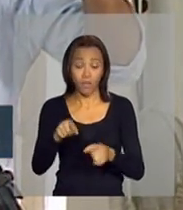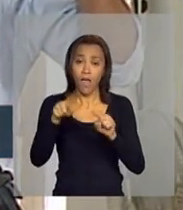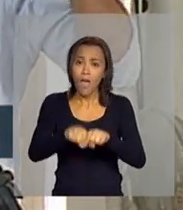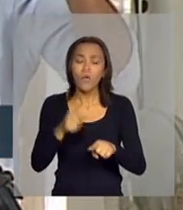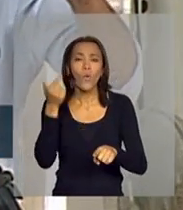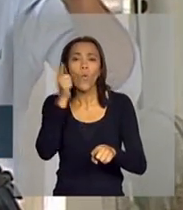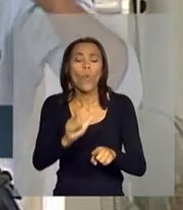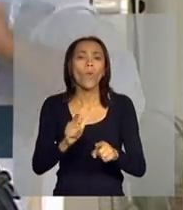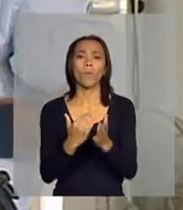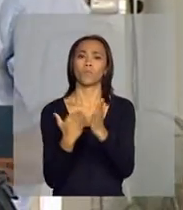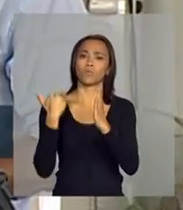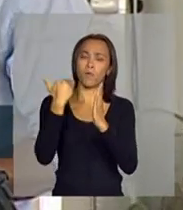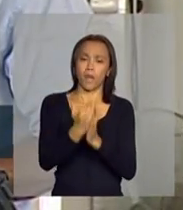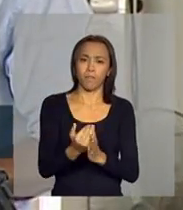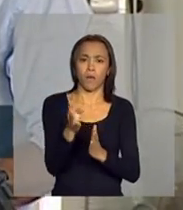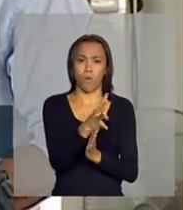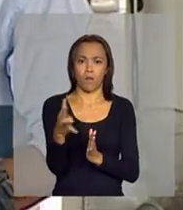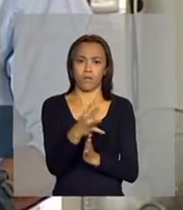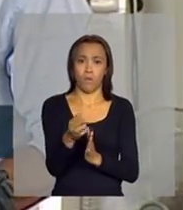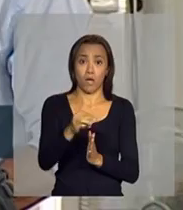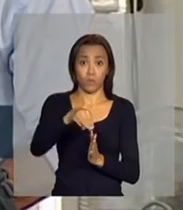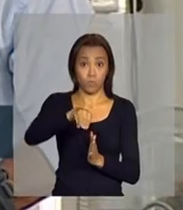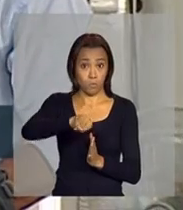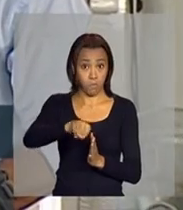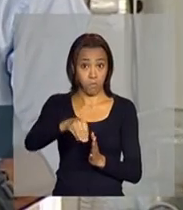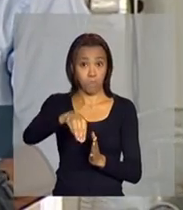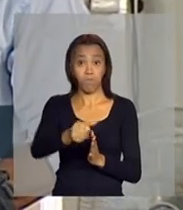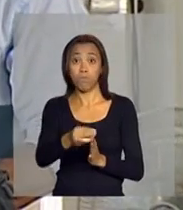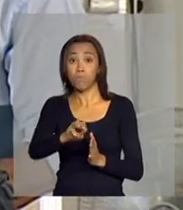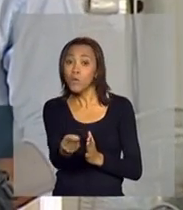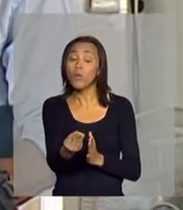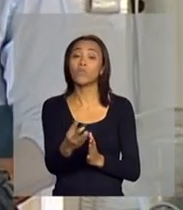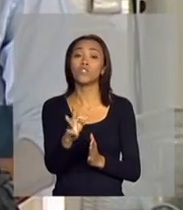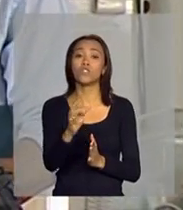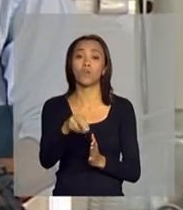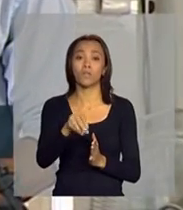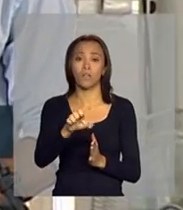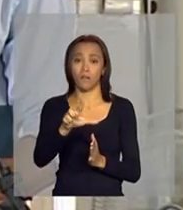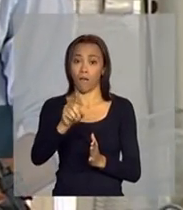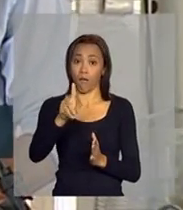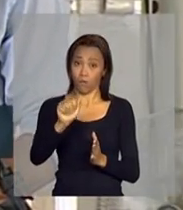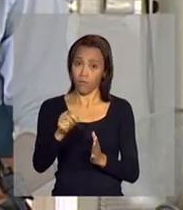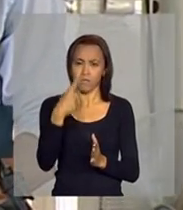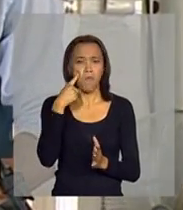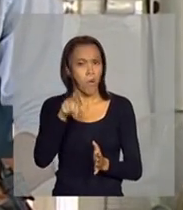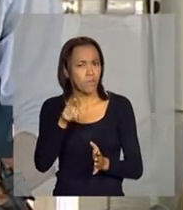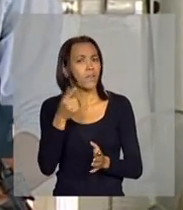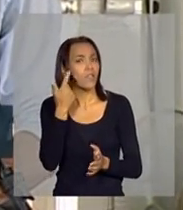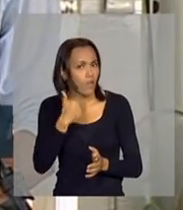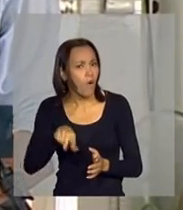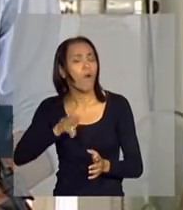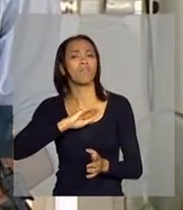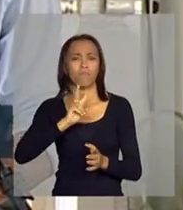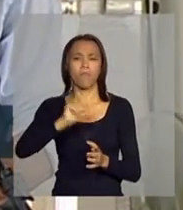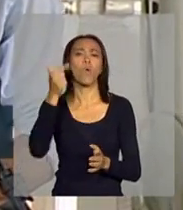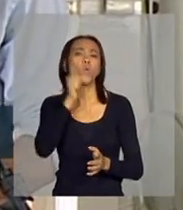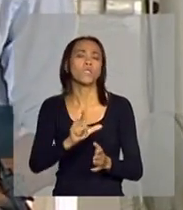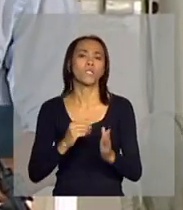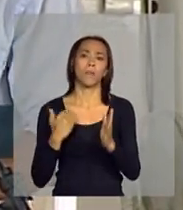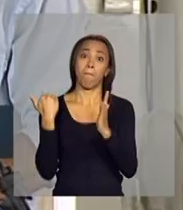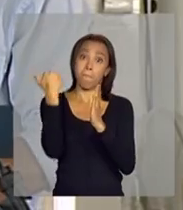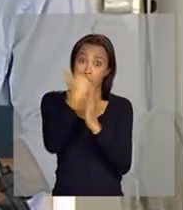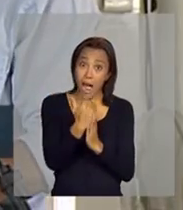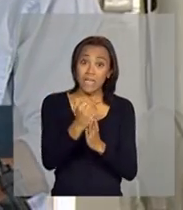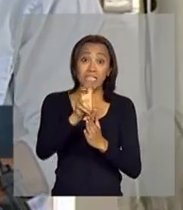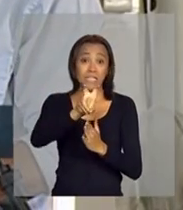para 44 milhões de toneladas. E pode anotar aí, nesse ano vamos chegar próximos a 50 milhões